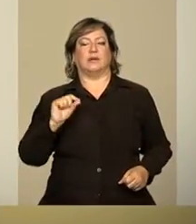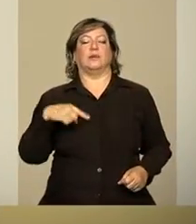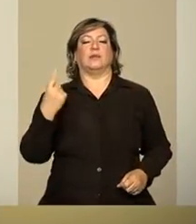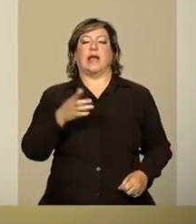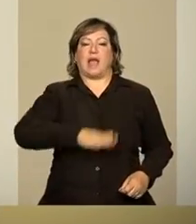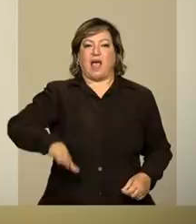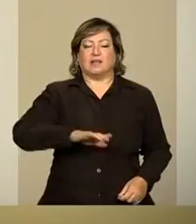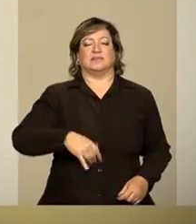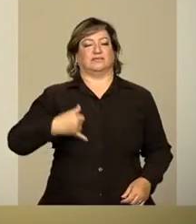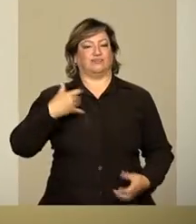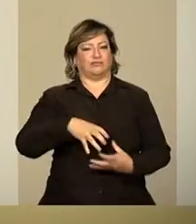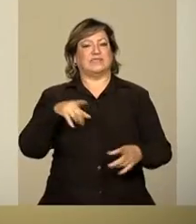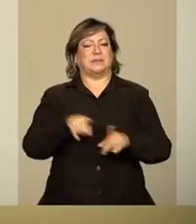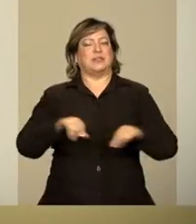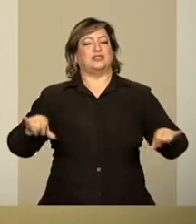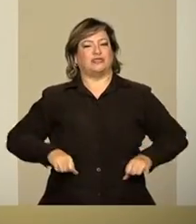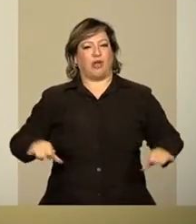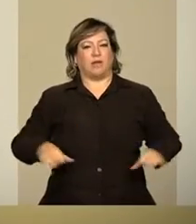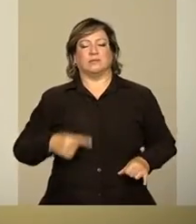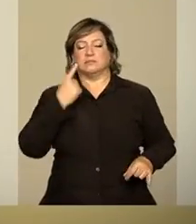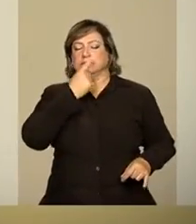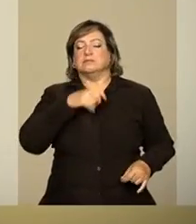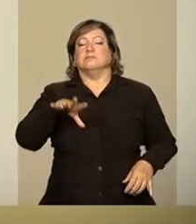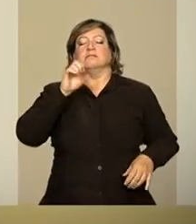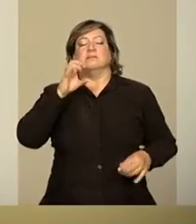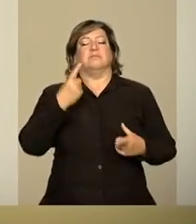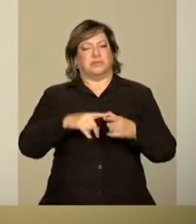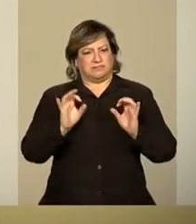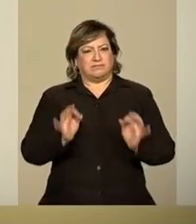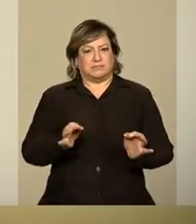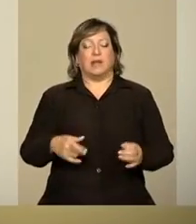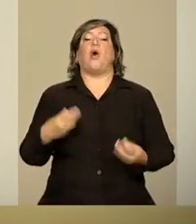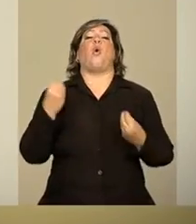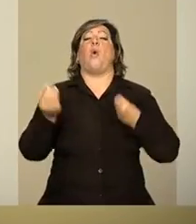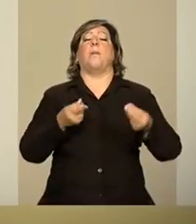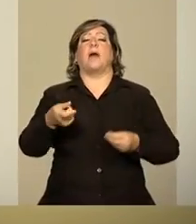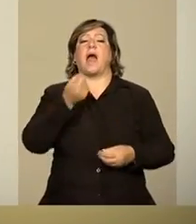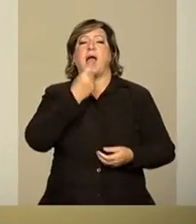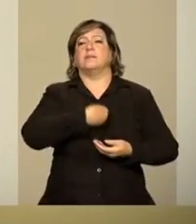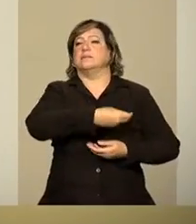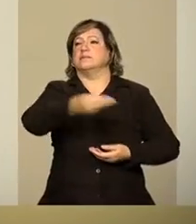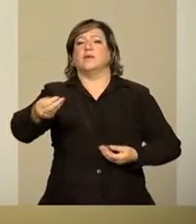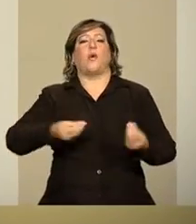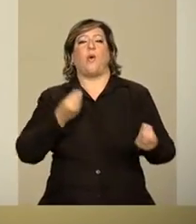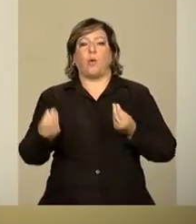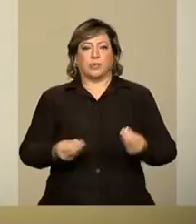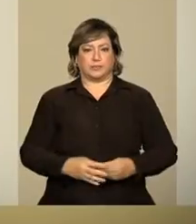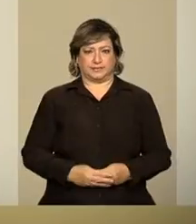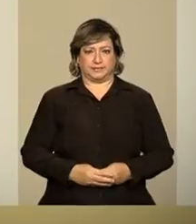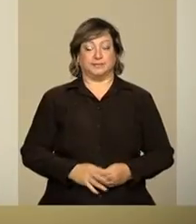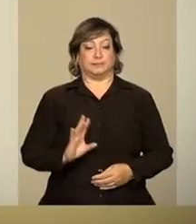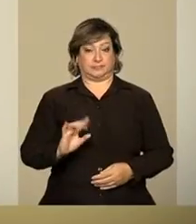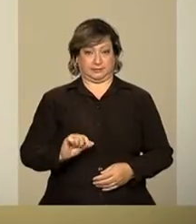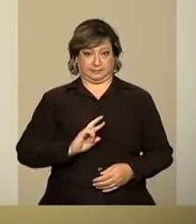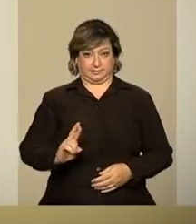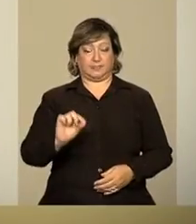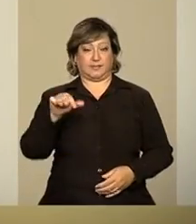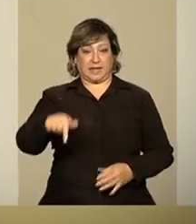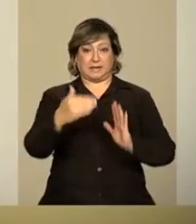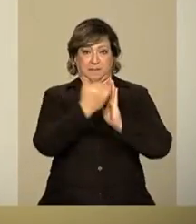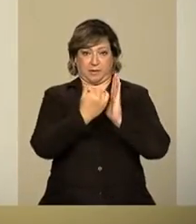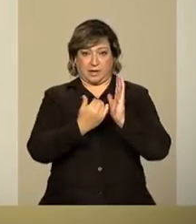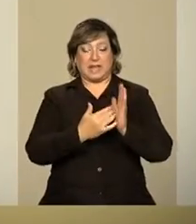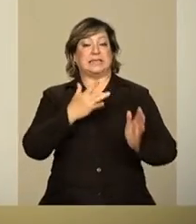e os idosos sofrem muito com os problemas respiratórios como está a distribuição desses medicamentos presidenta olha Luciano o